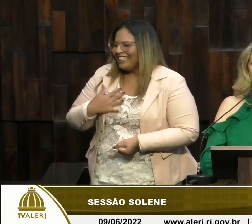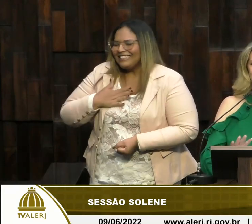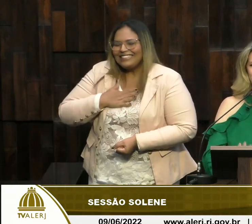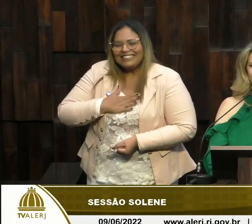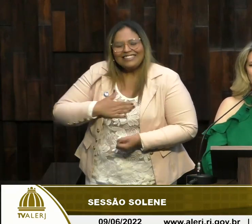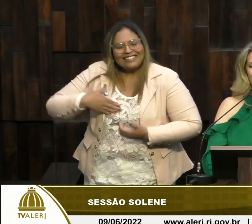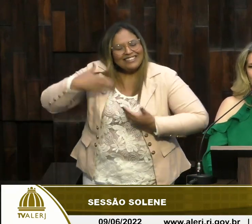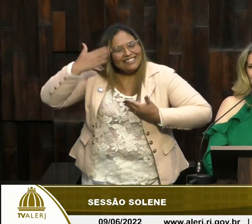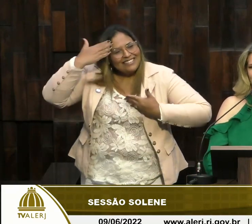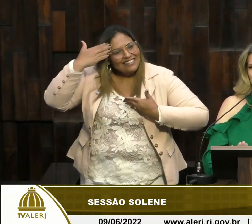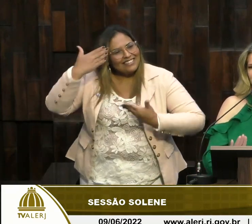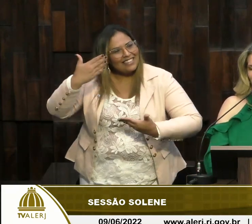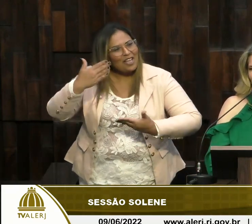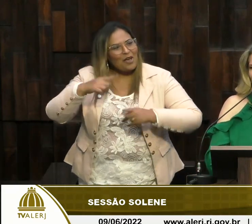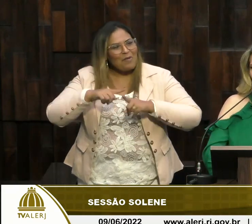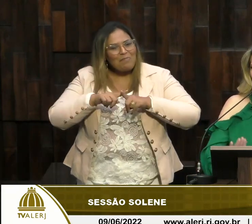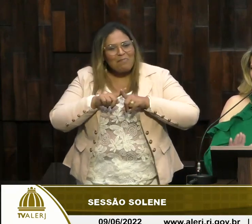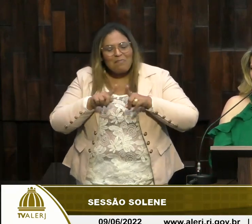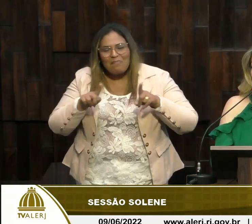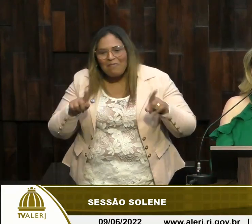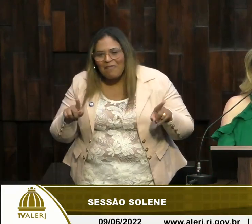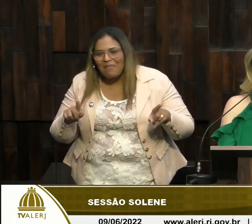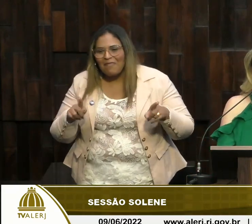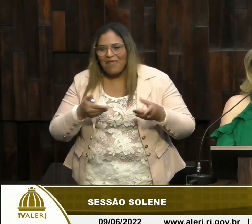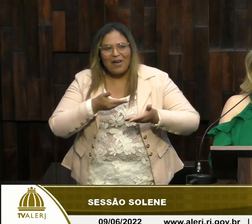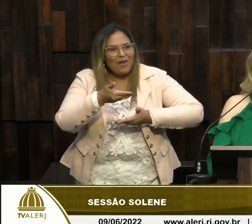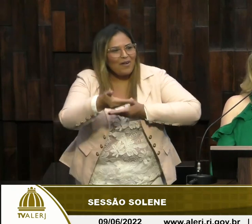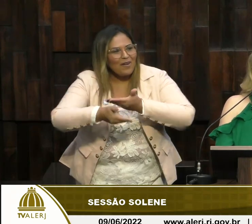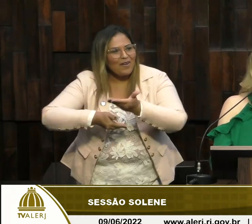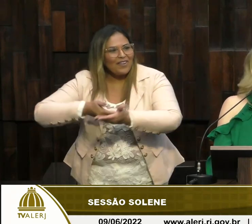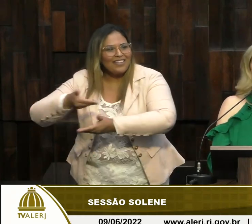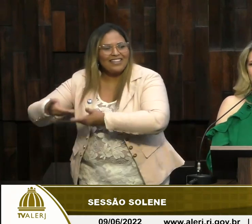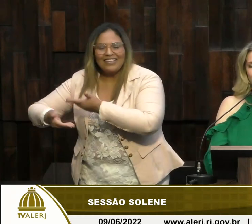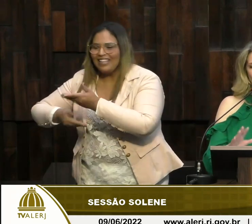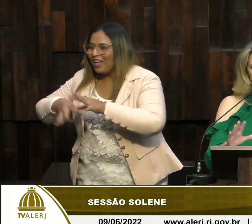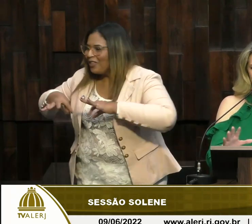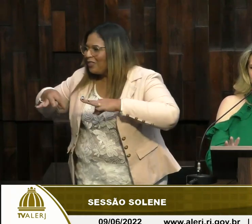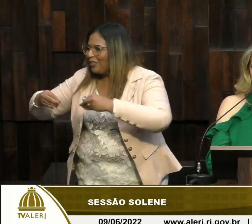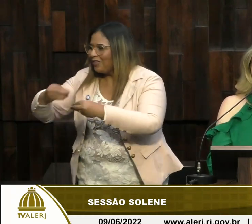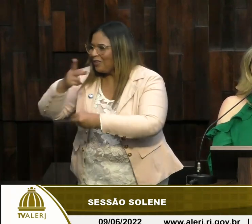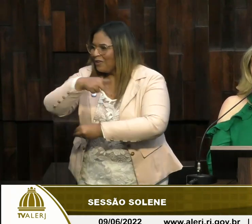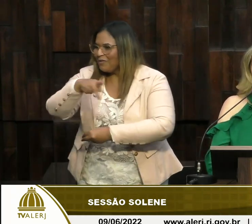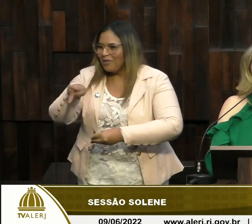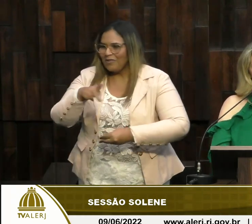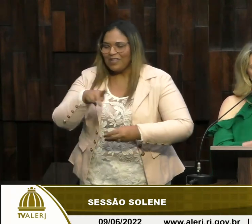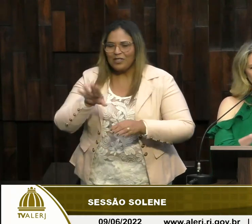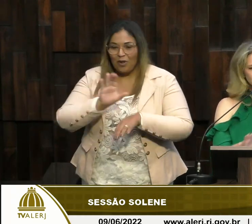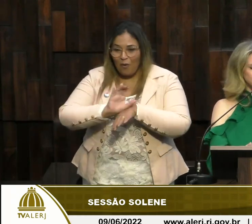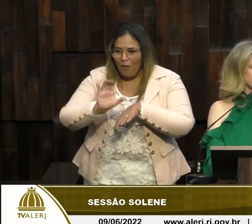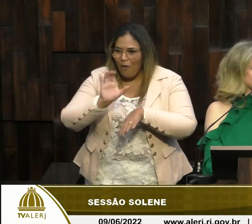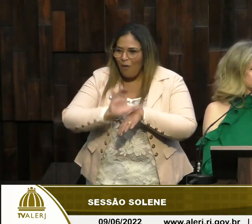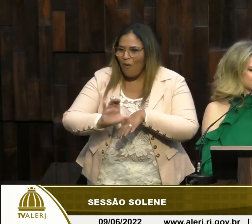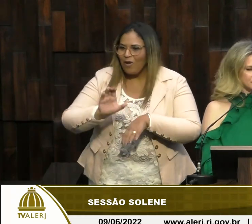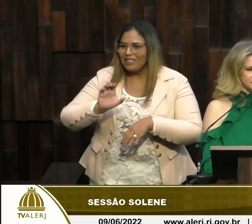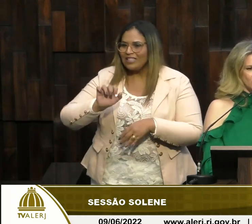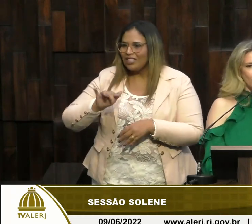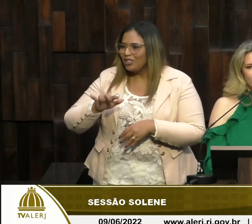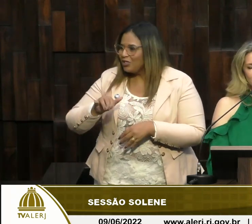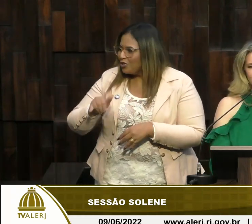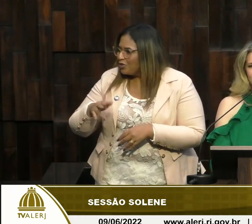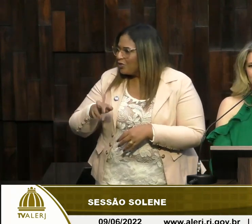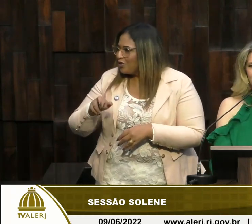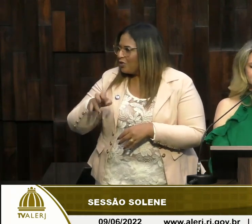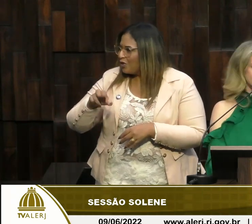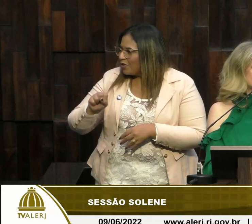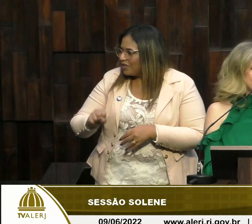gratidão, mas eu quero compartilhar com todos os professores do curso Sejures, todos os professores que estão